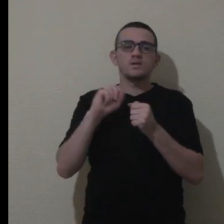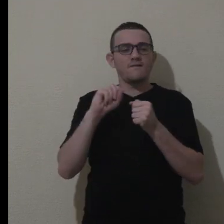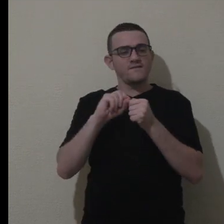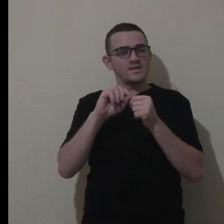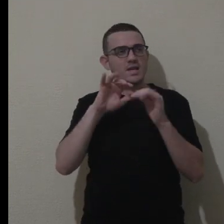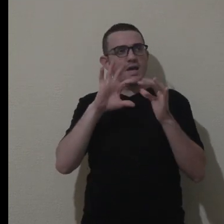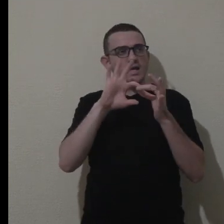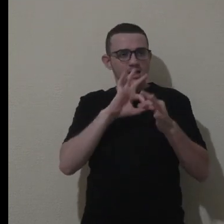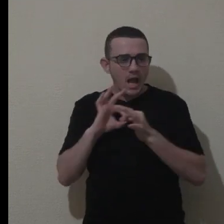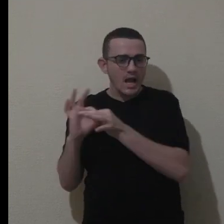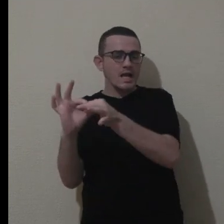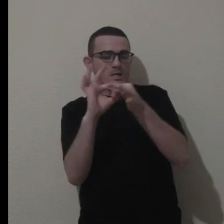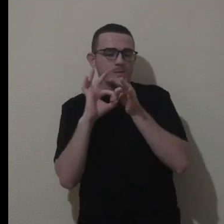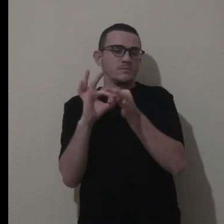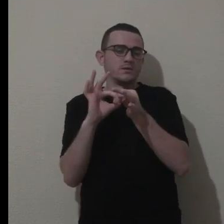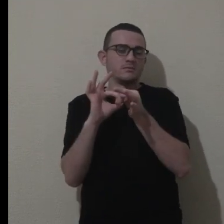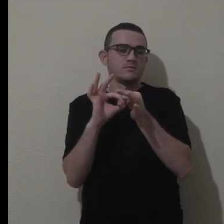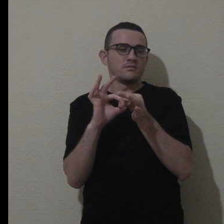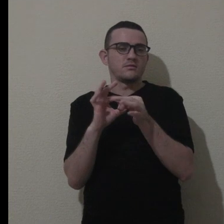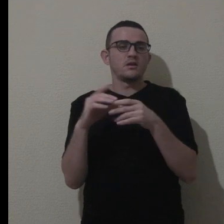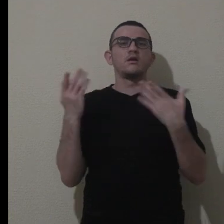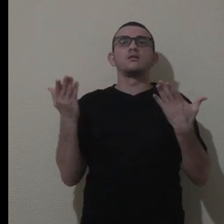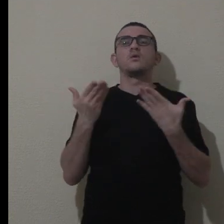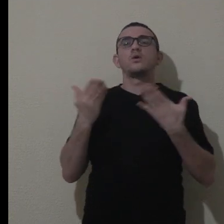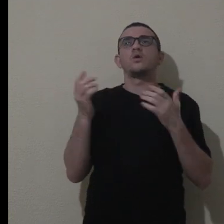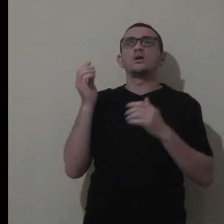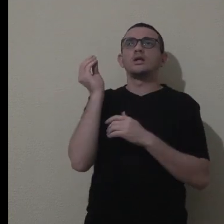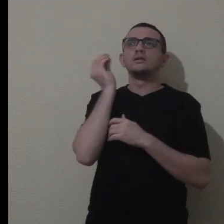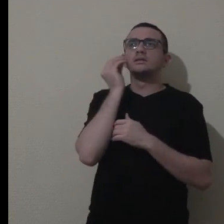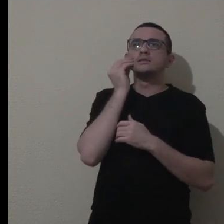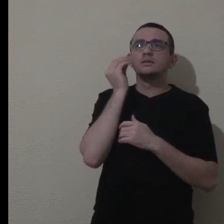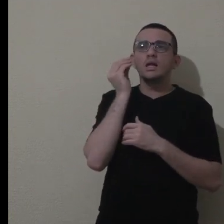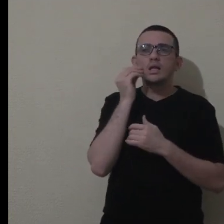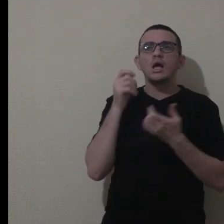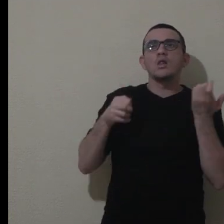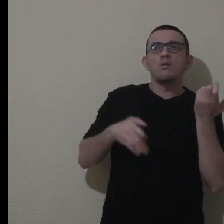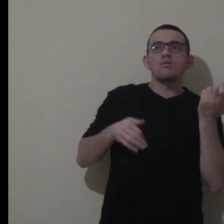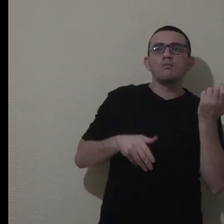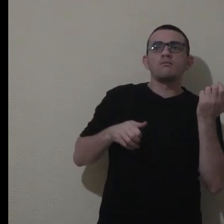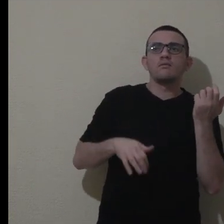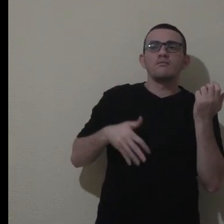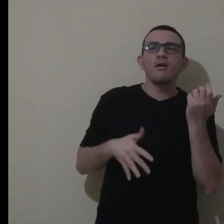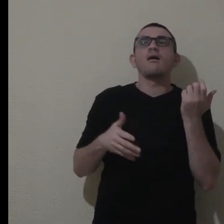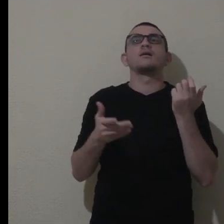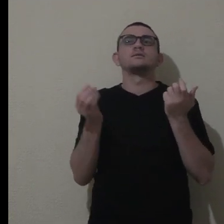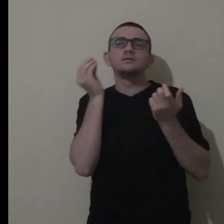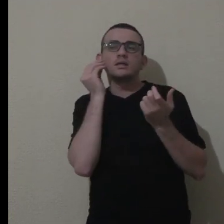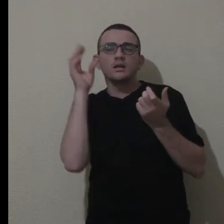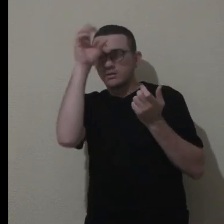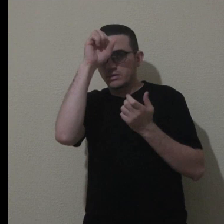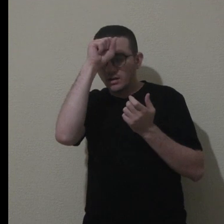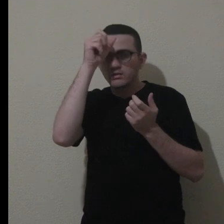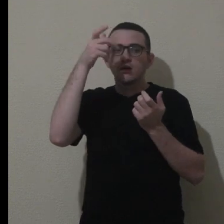fortalecer aquela rede cerebral. Né? Então, eu que estou aqui tentando aprender guitarra já há algum tempo, torturando a família,